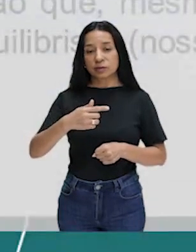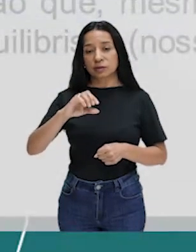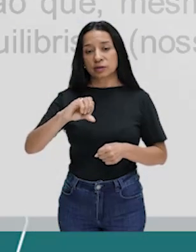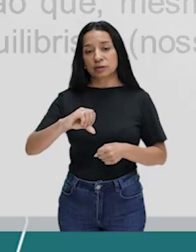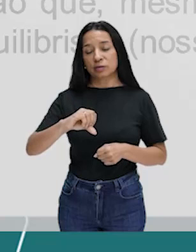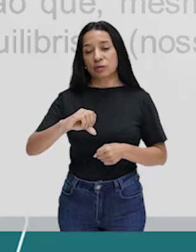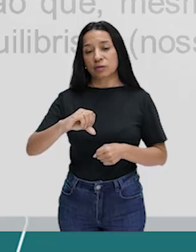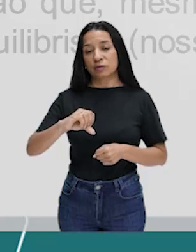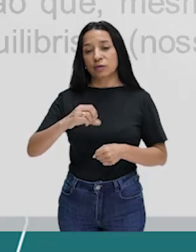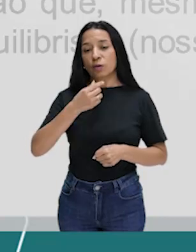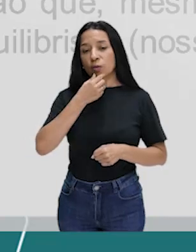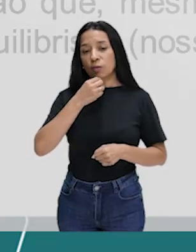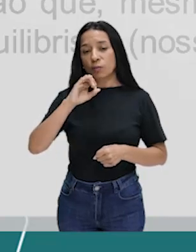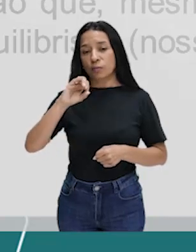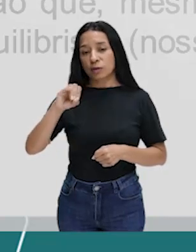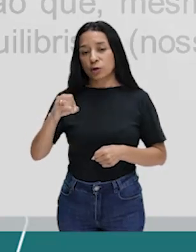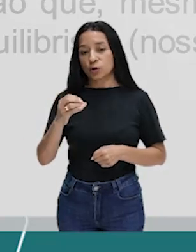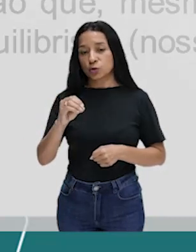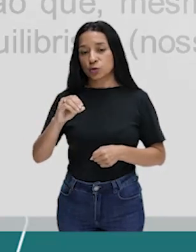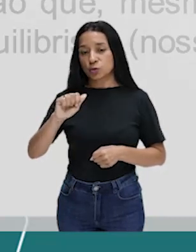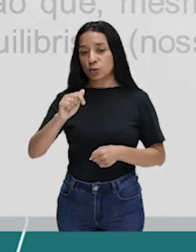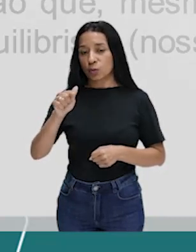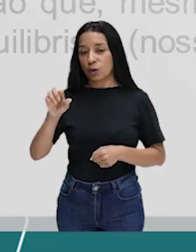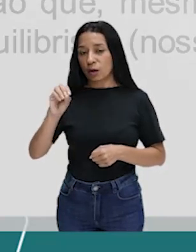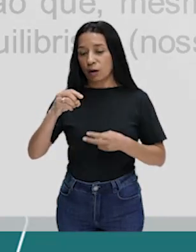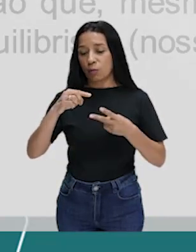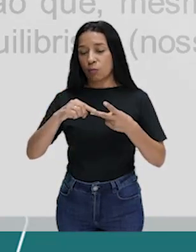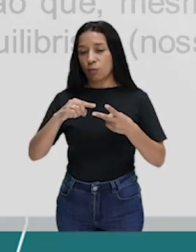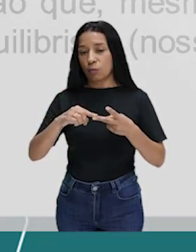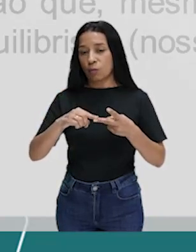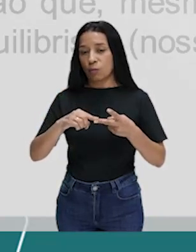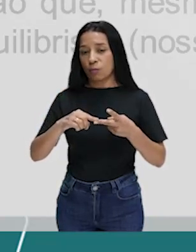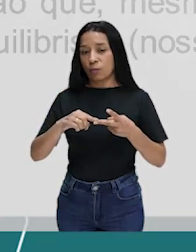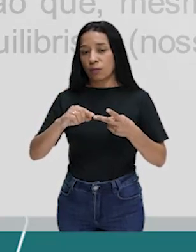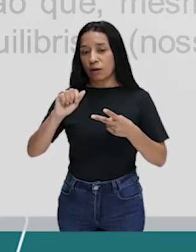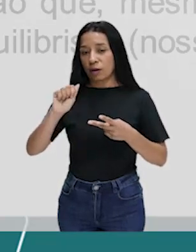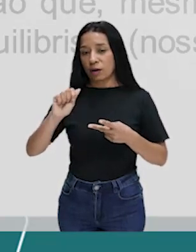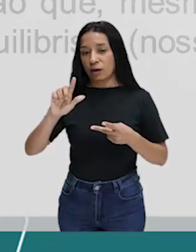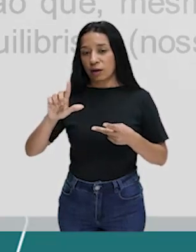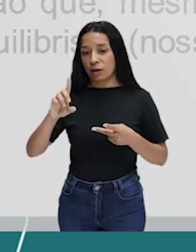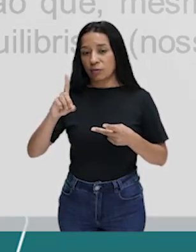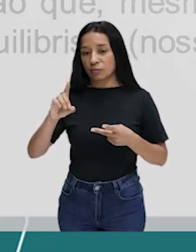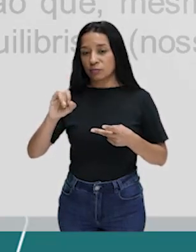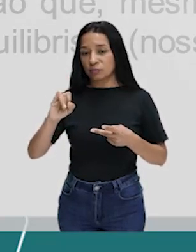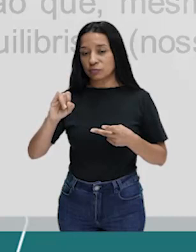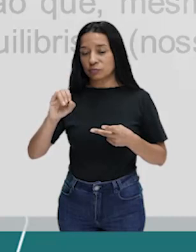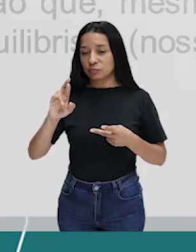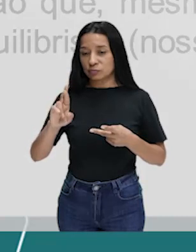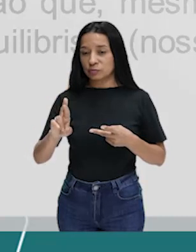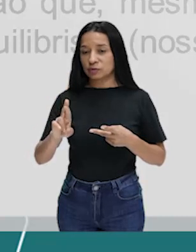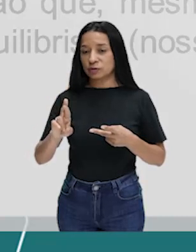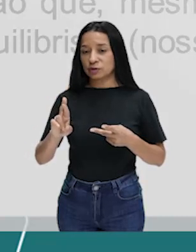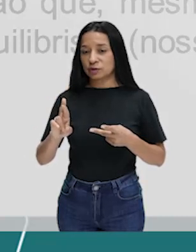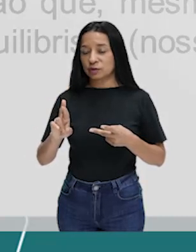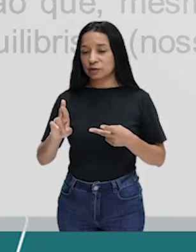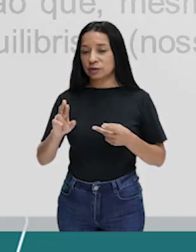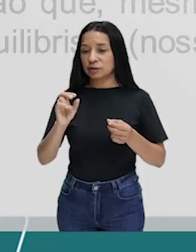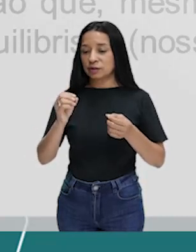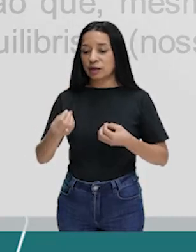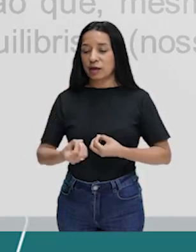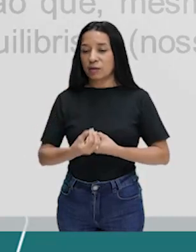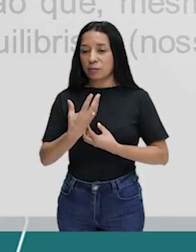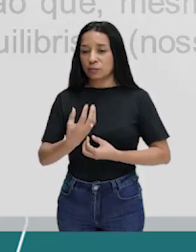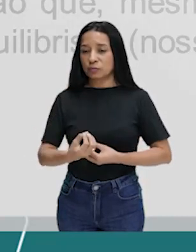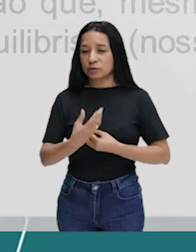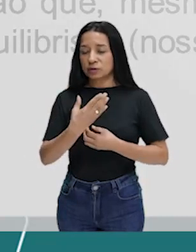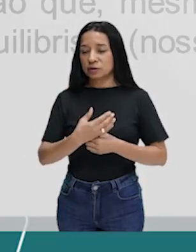João Bosco e Aldir Blanc compuseram O Bêbado e o Equilibrista, que fala sobre